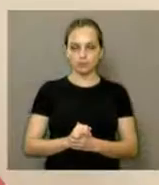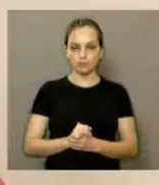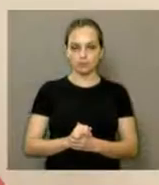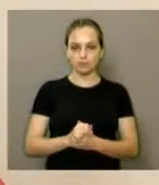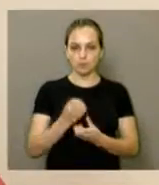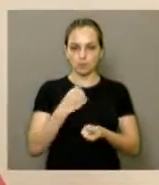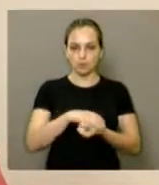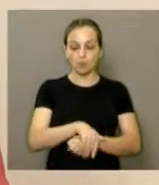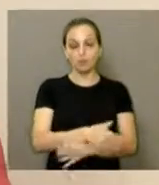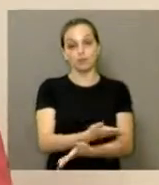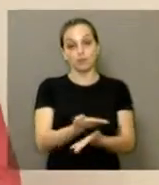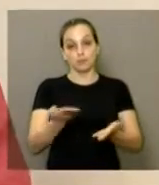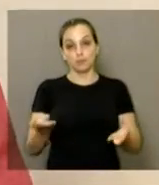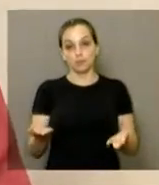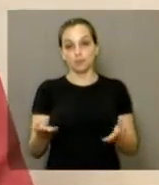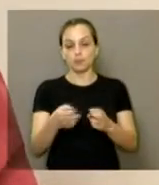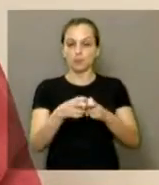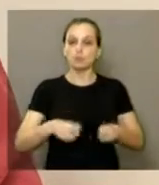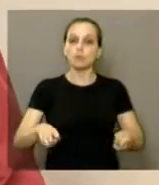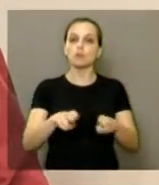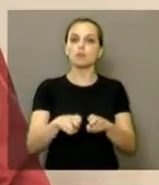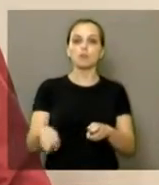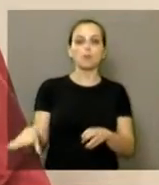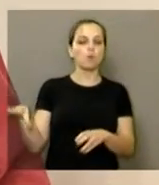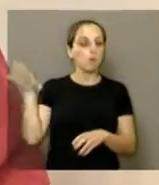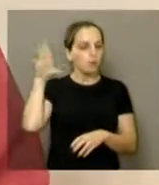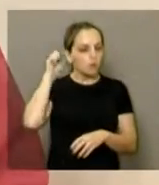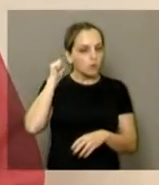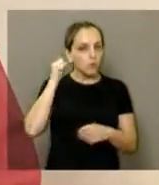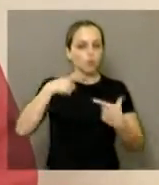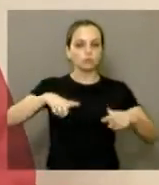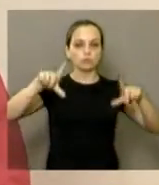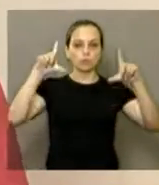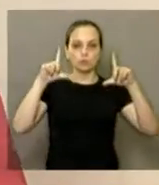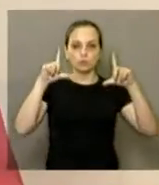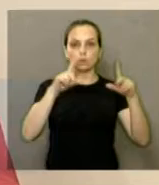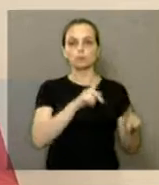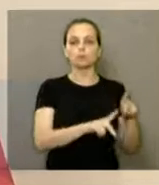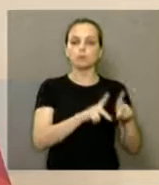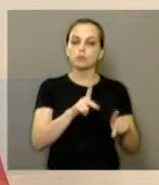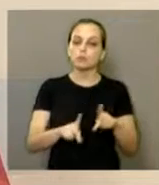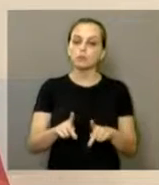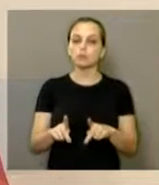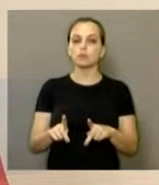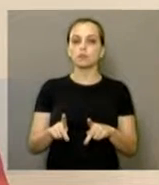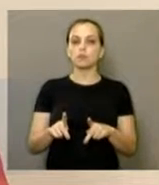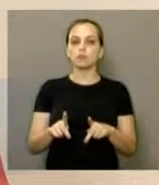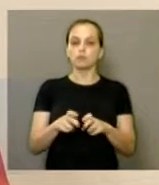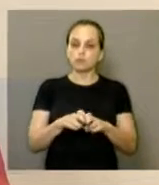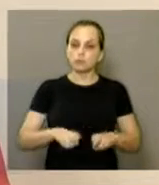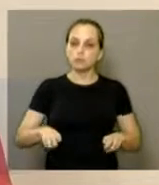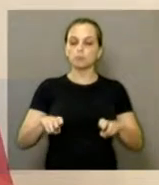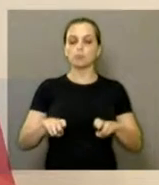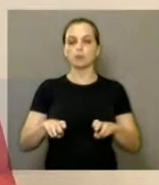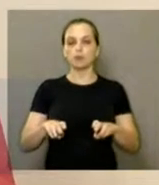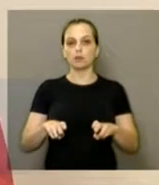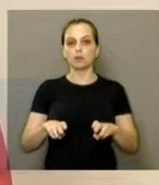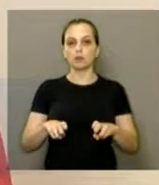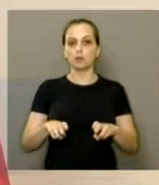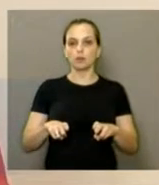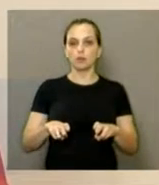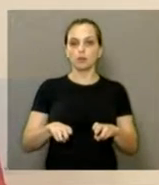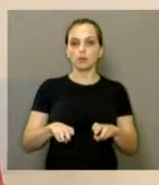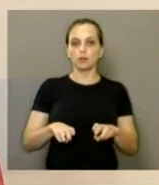Boa noite a todos, a todas, plenário, pessoas que nos ouvem, nos assistem, senhor presidente, mesa,